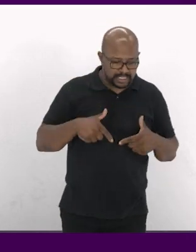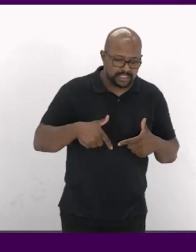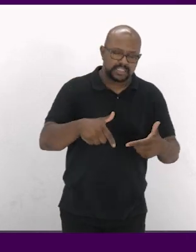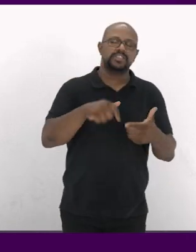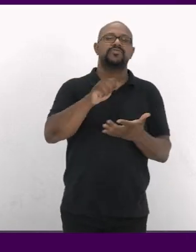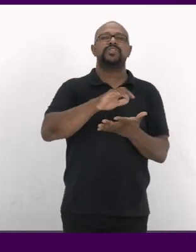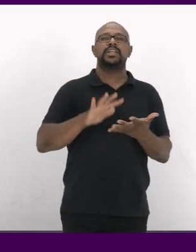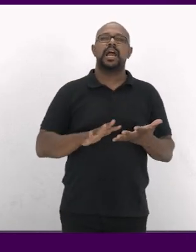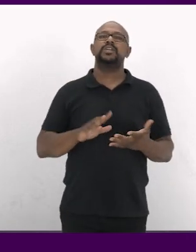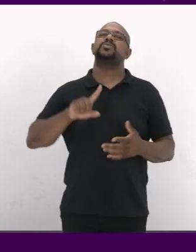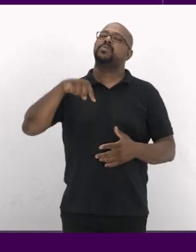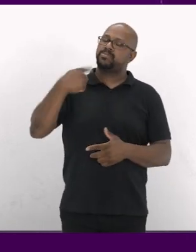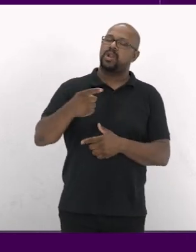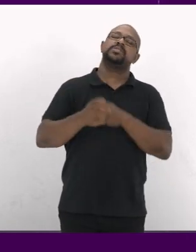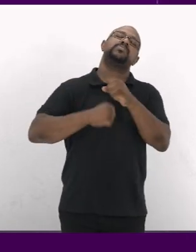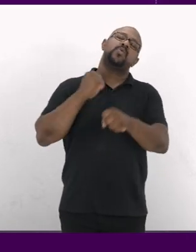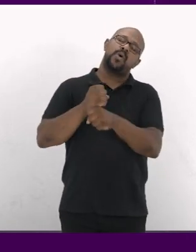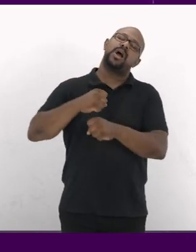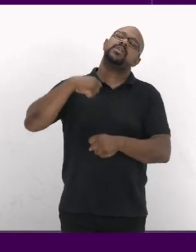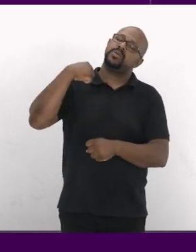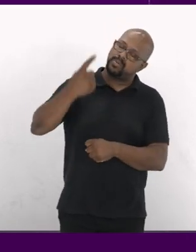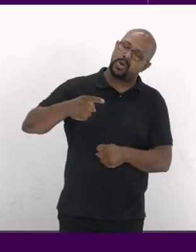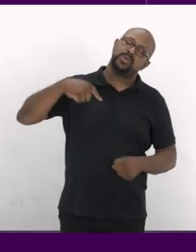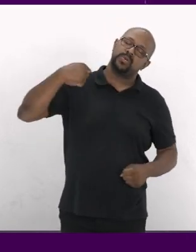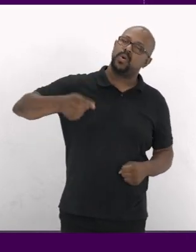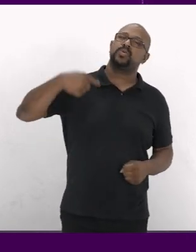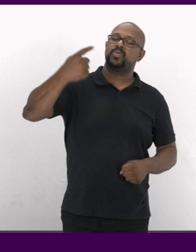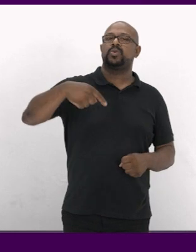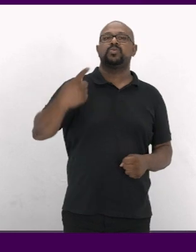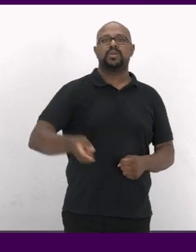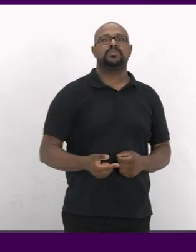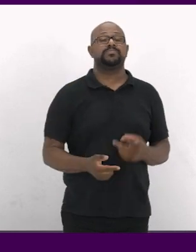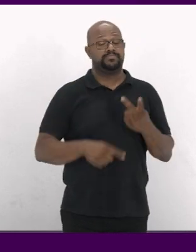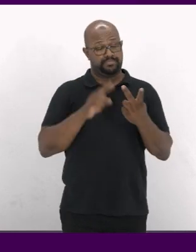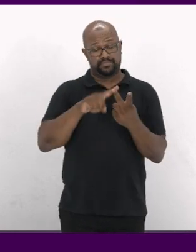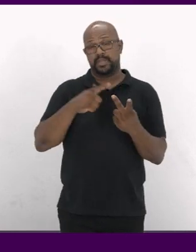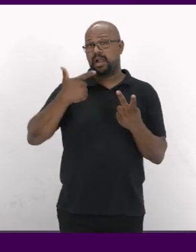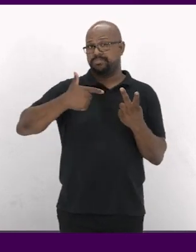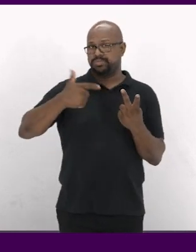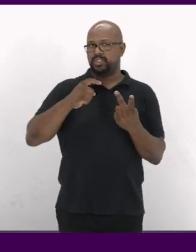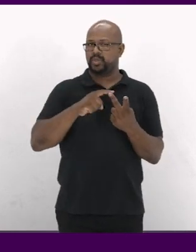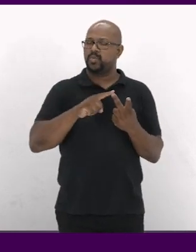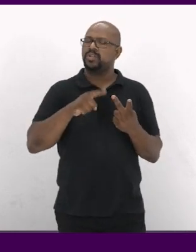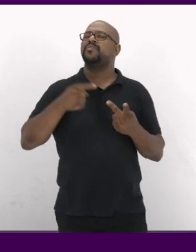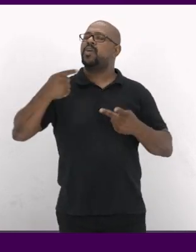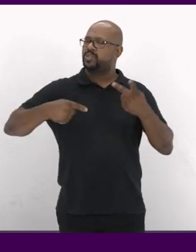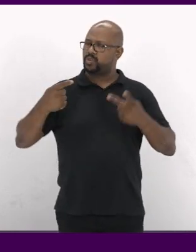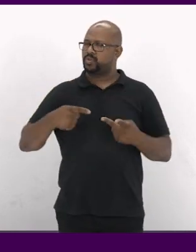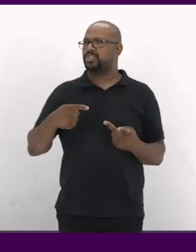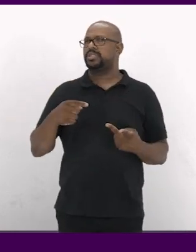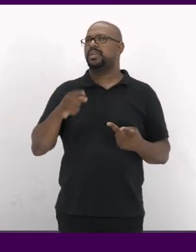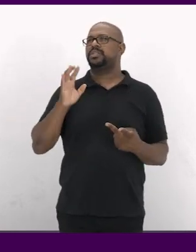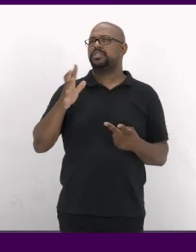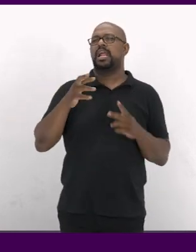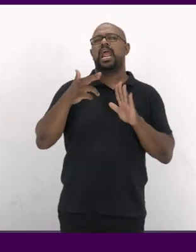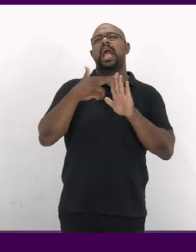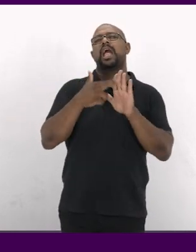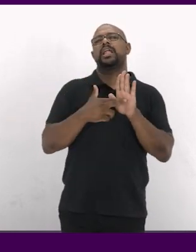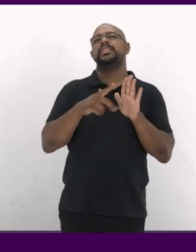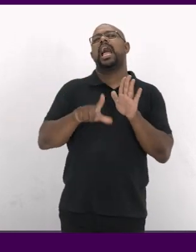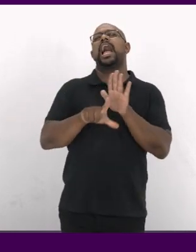sua atividade no próximo ano e no outro ano e no outro ano. Uma outra possibilidade interessante que foi discutida, isso